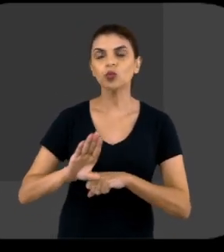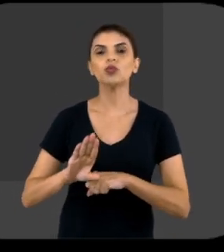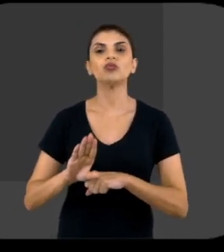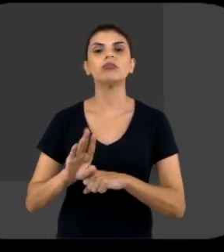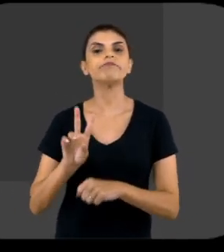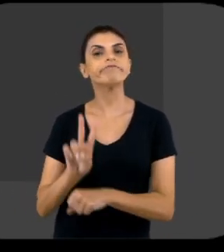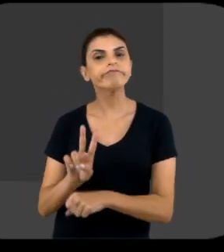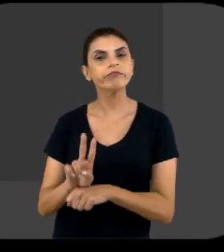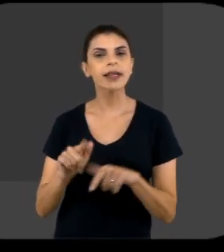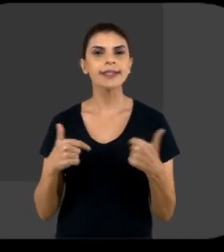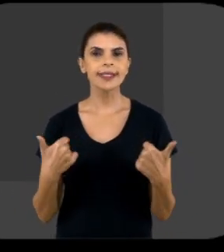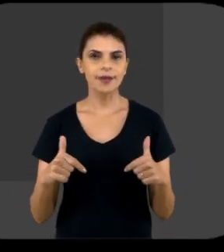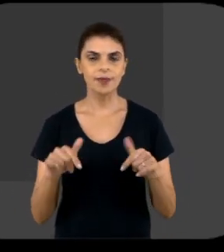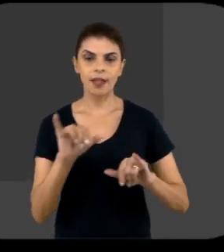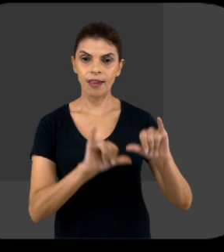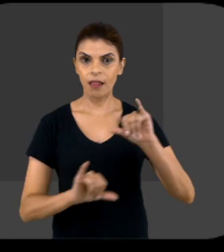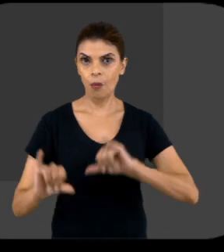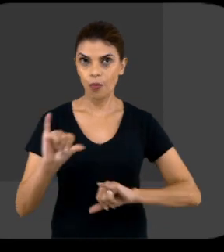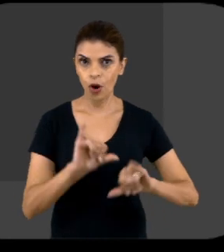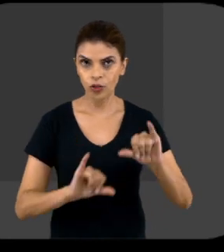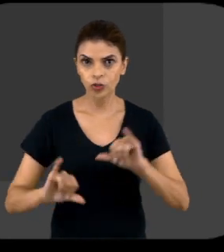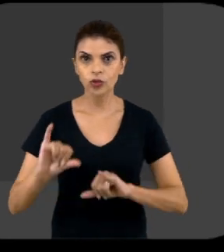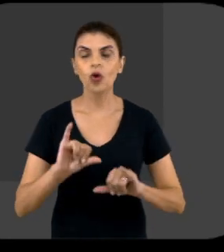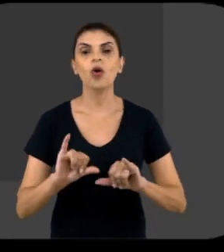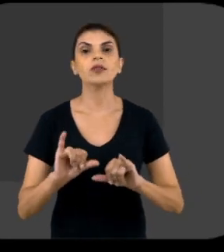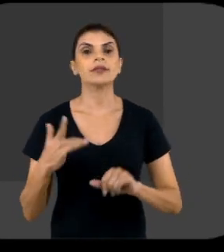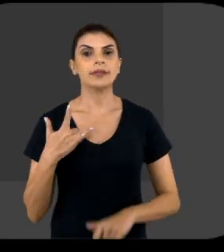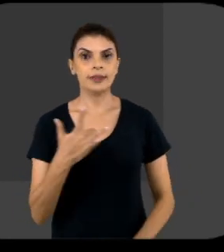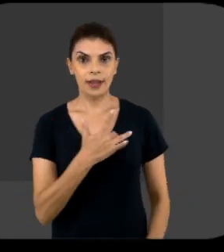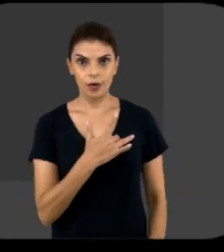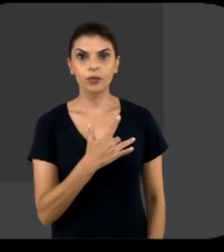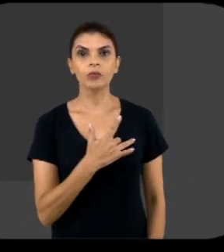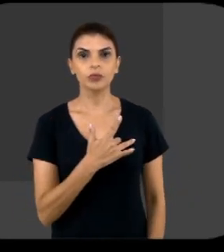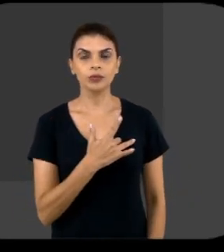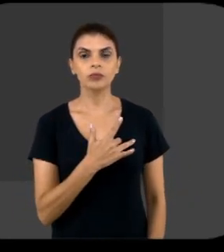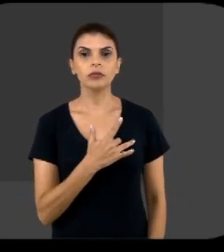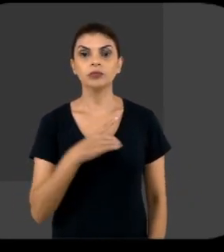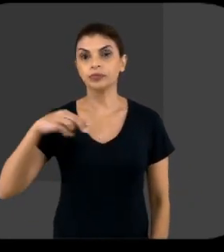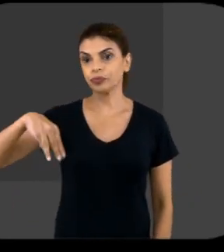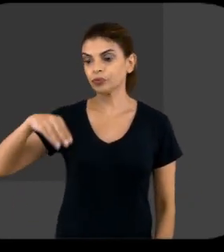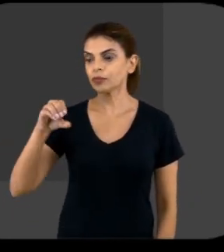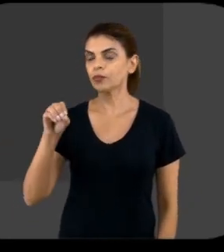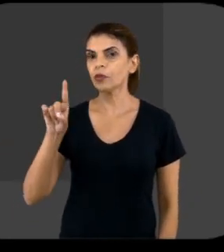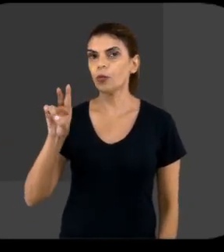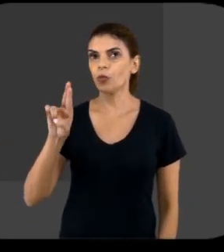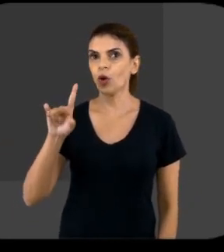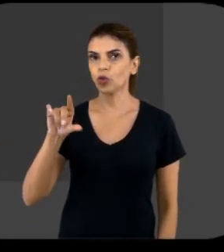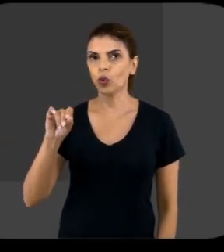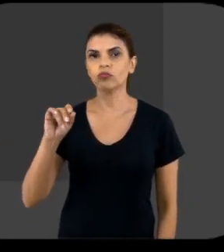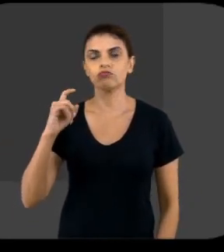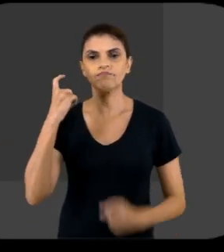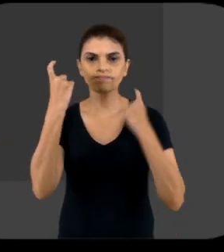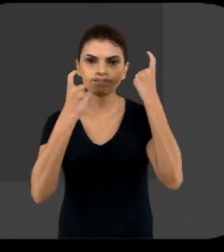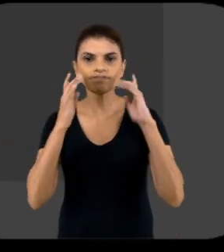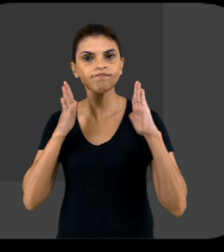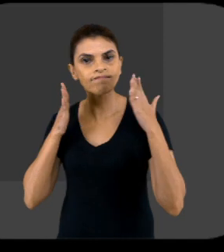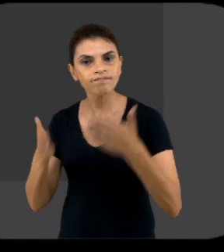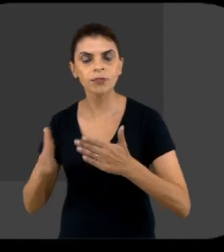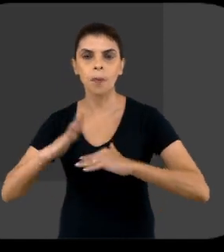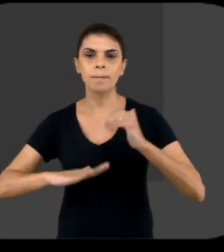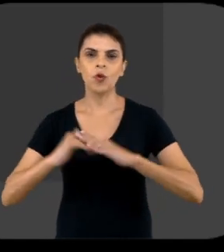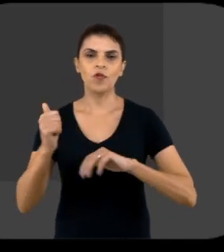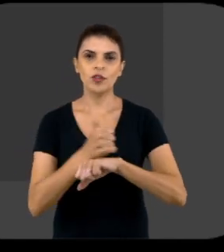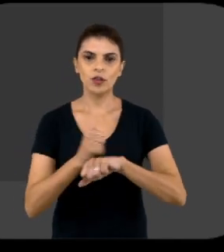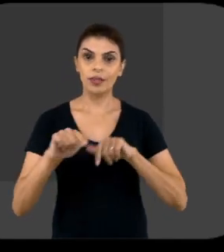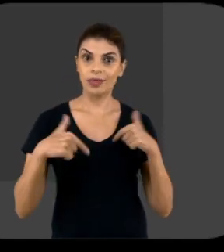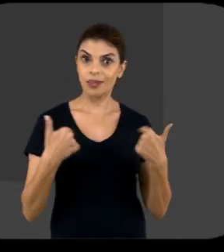na prestação de serviços laboratoriais de saúde. É um módulo voltado para profissionais que